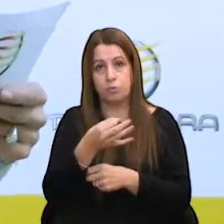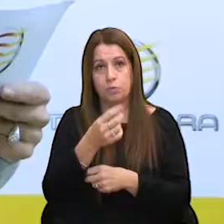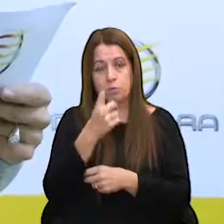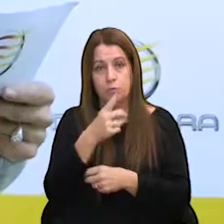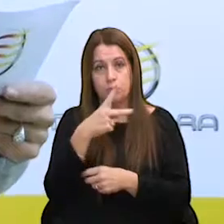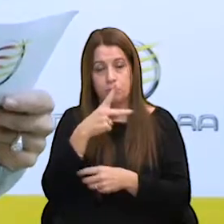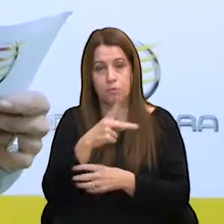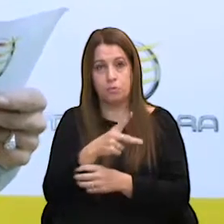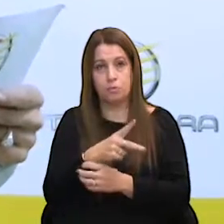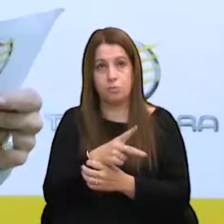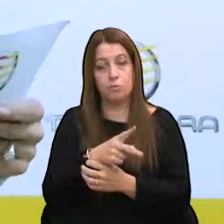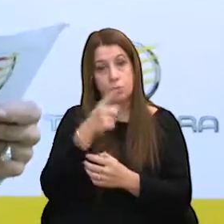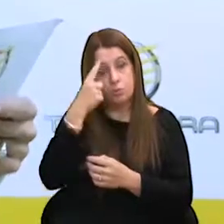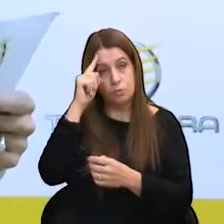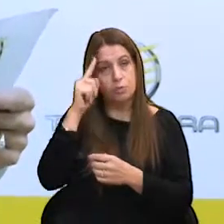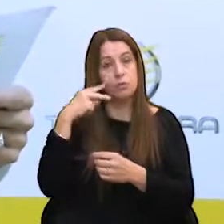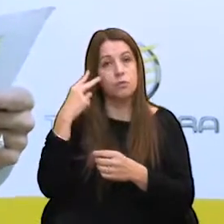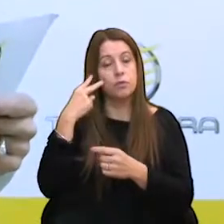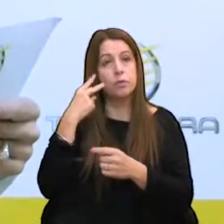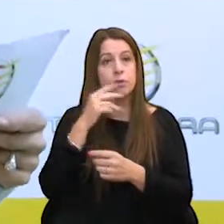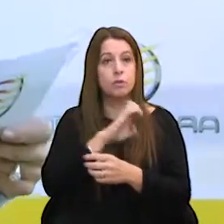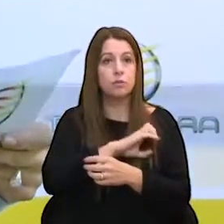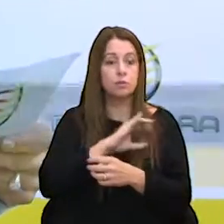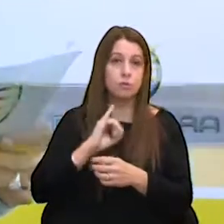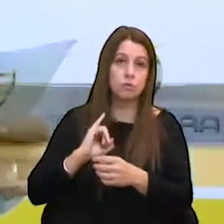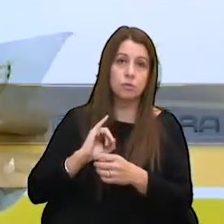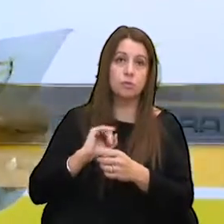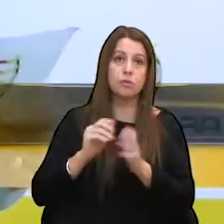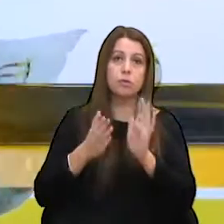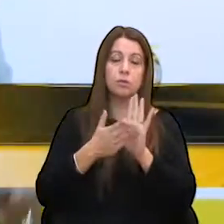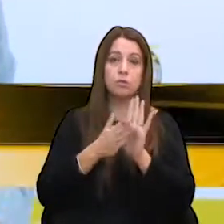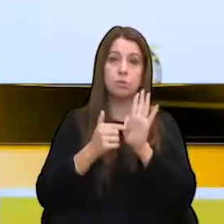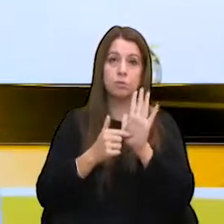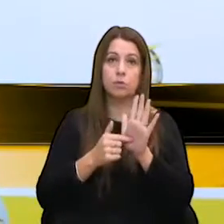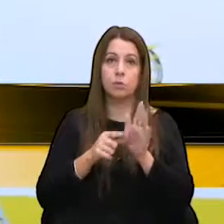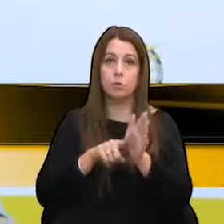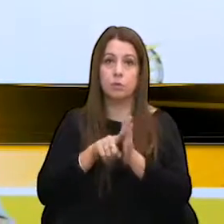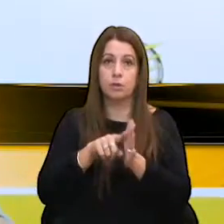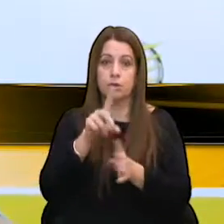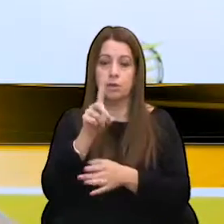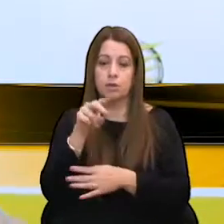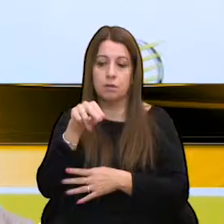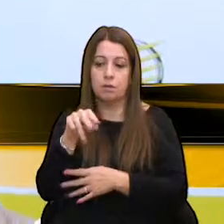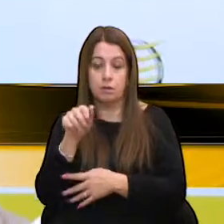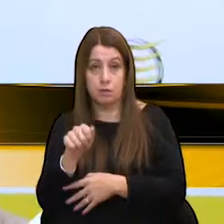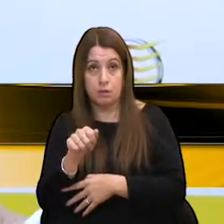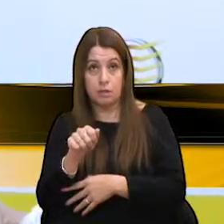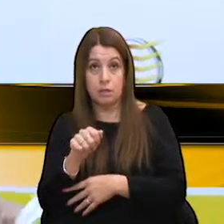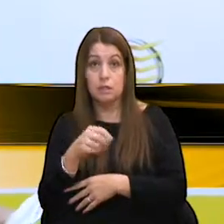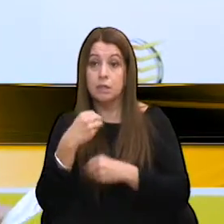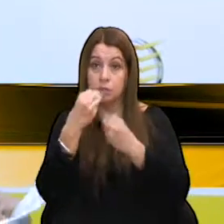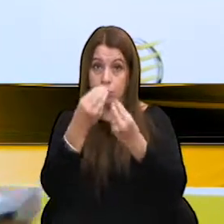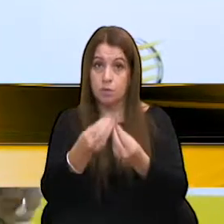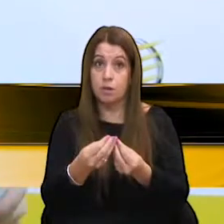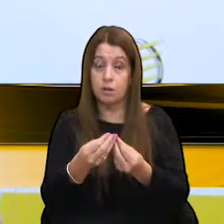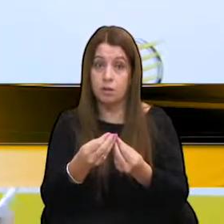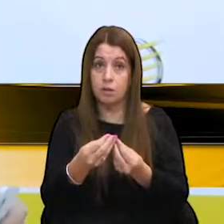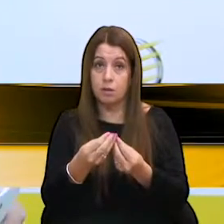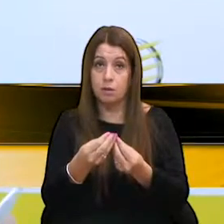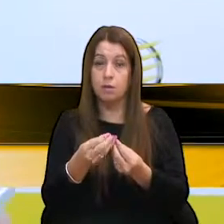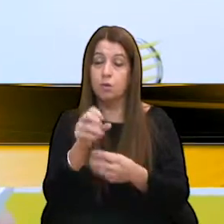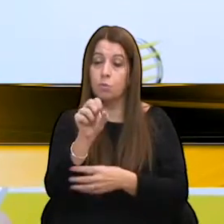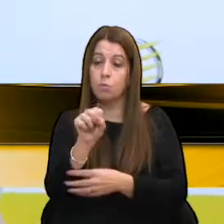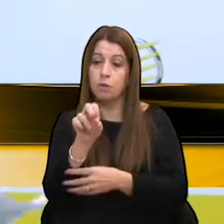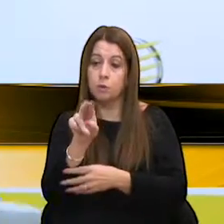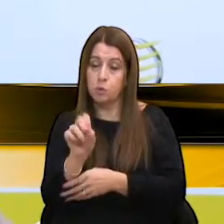Um deles é de autoria do vereador Ed Carlos, que estabelece que os exames de DNA sejam oferecidos pela